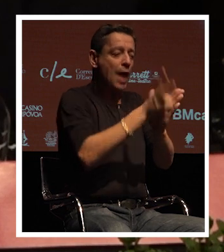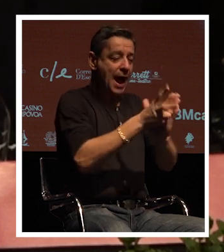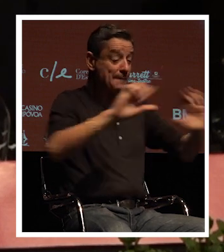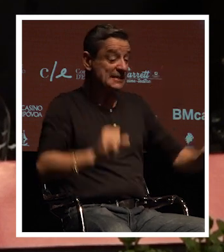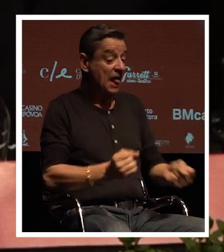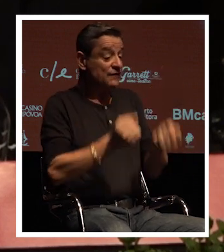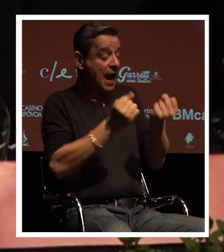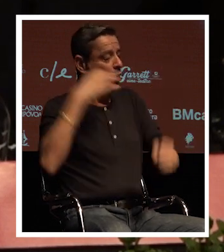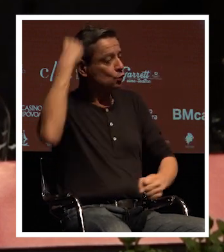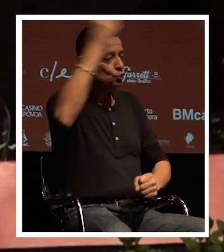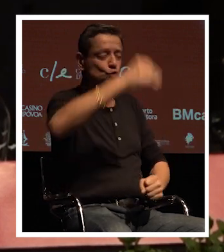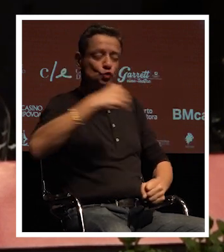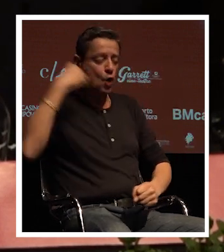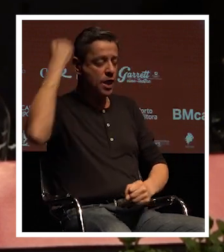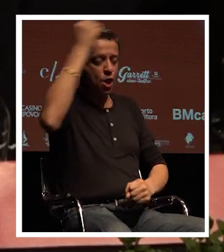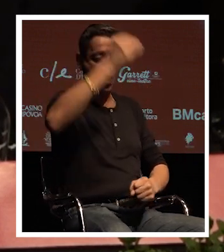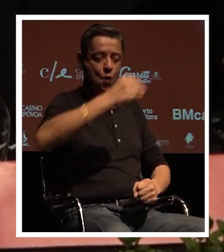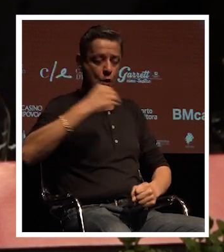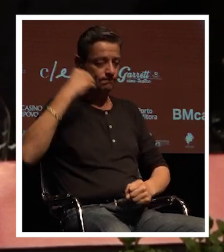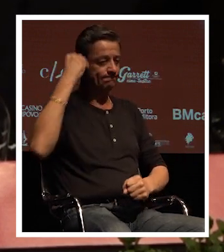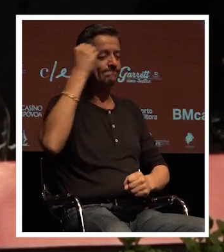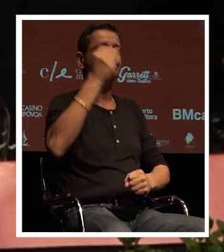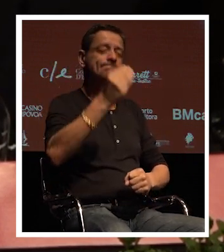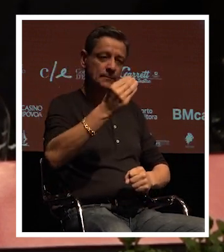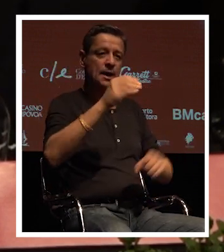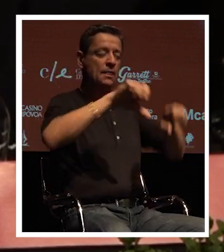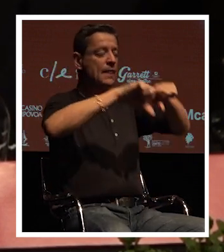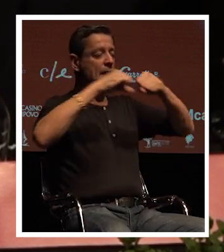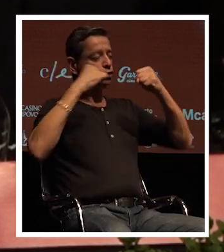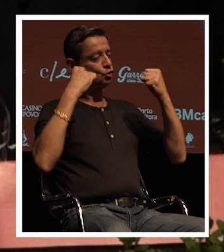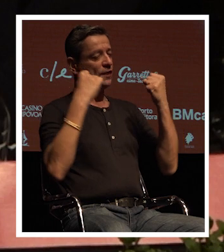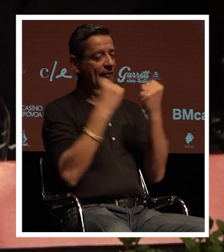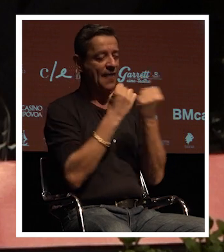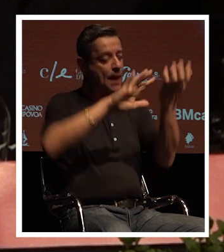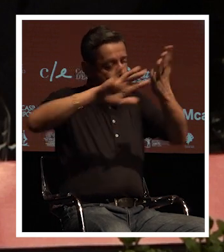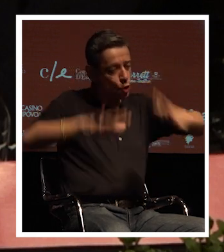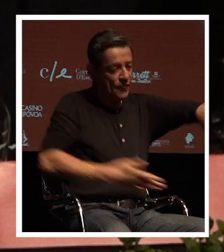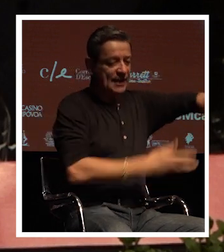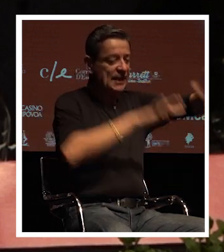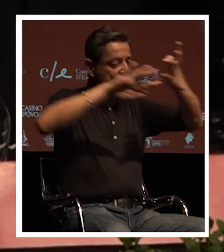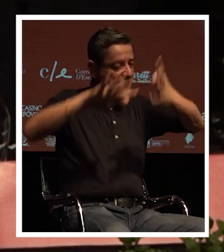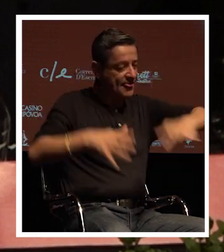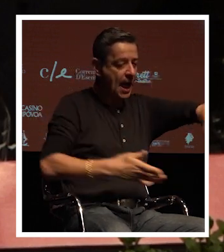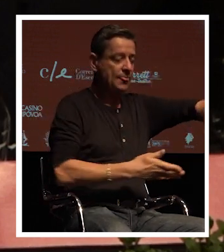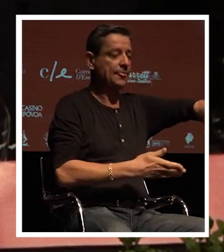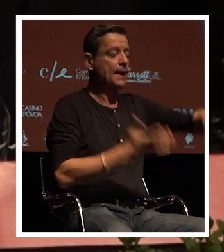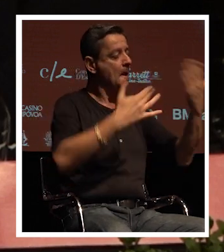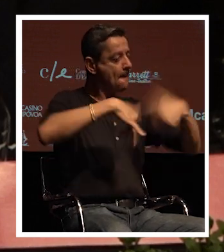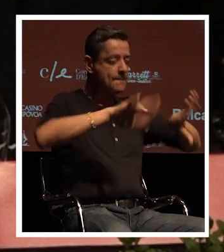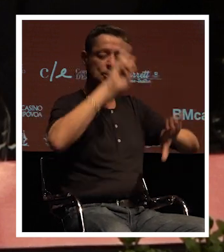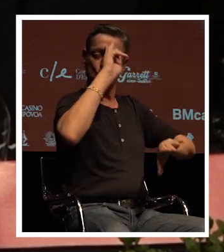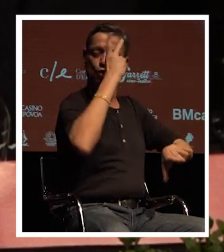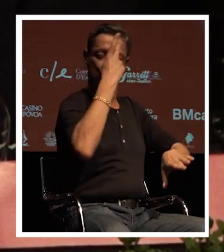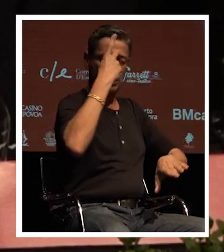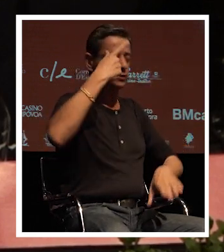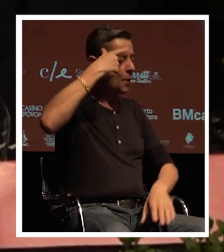sono o sonho das garras da sociedade da produtividade nós sabemos que é mais importante o esforço